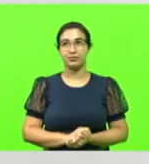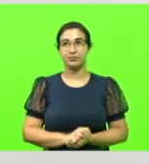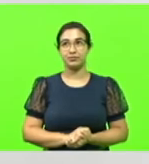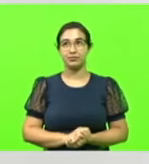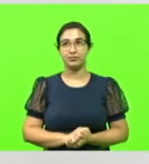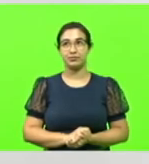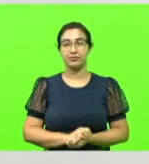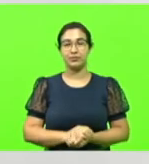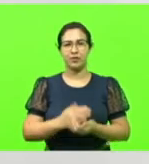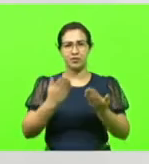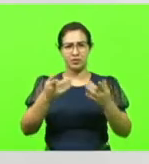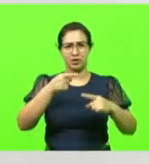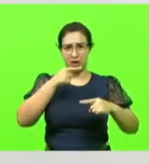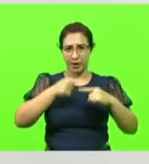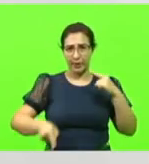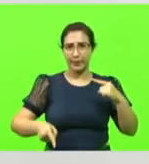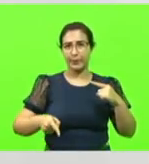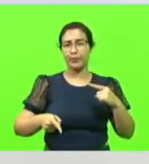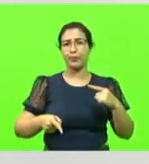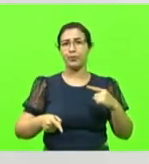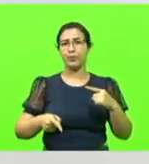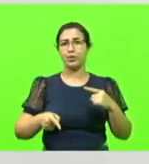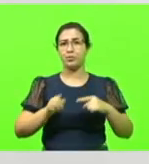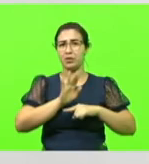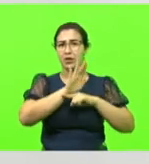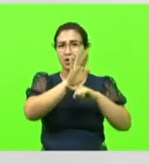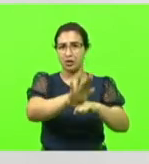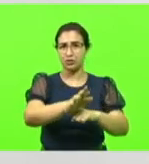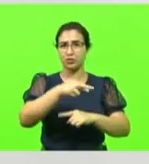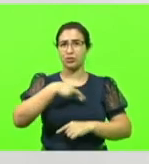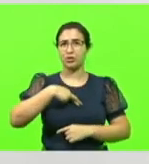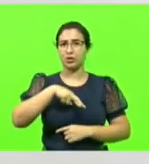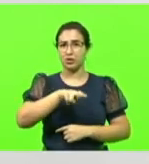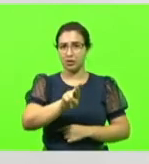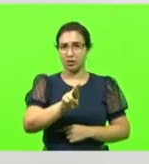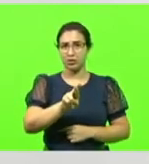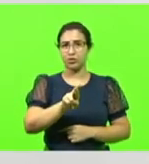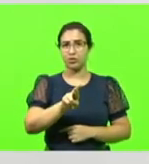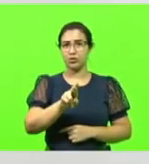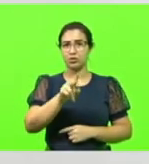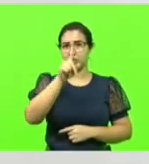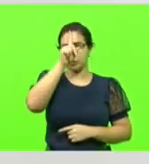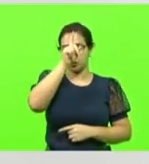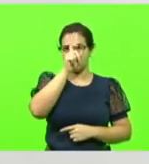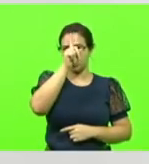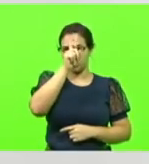vai proibir também assistência religiosa aos hospitais?